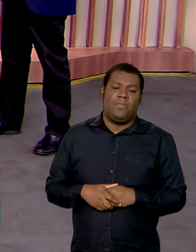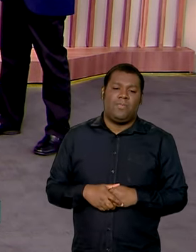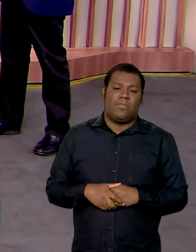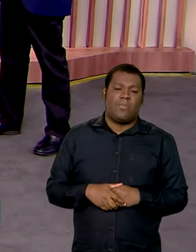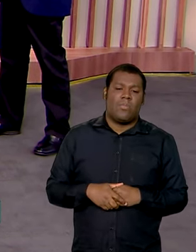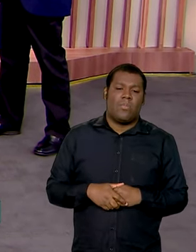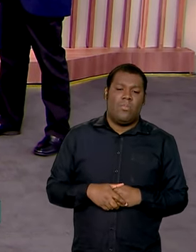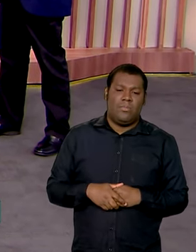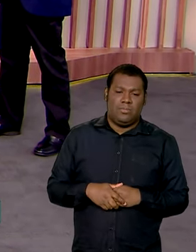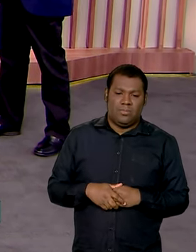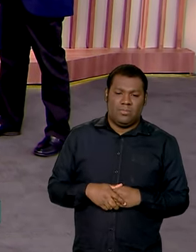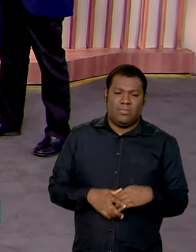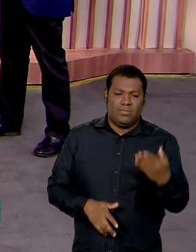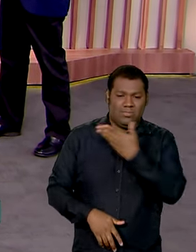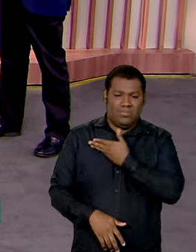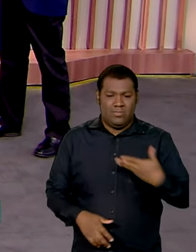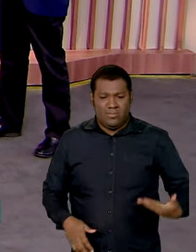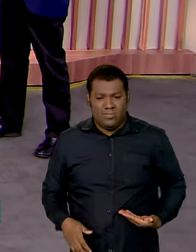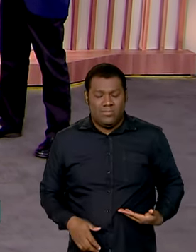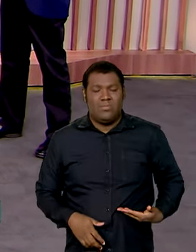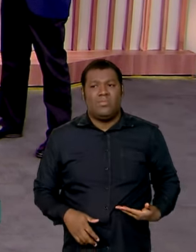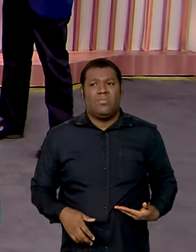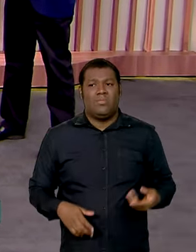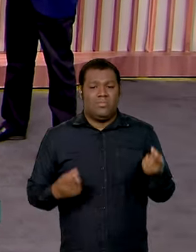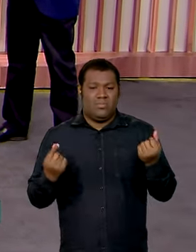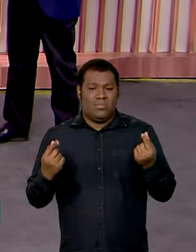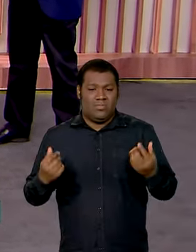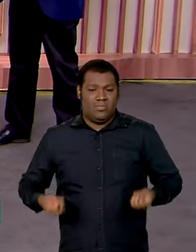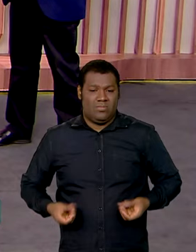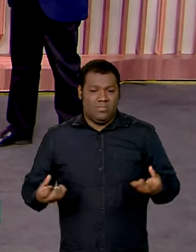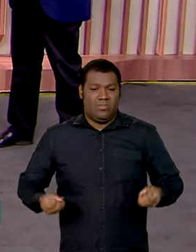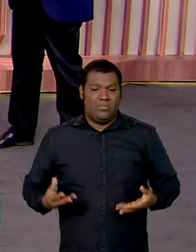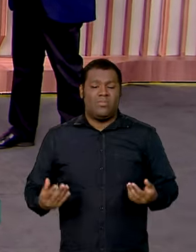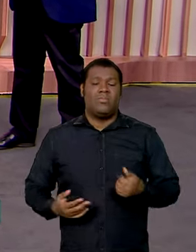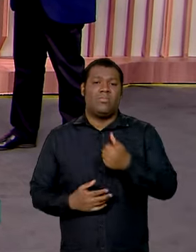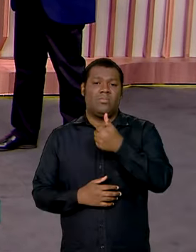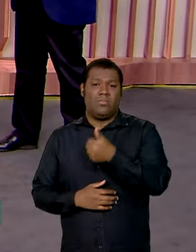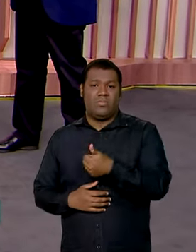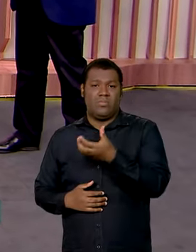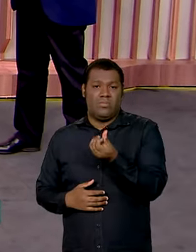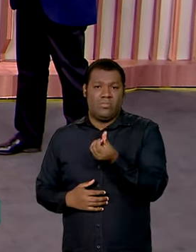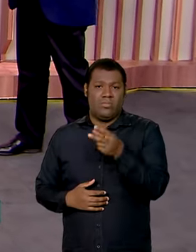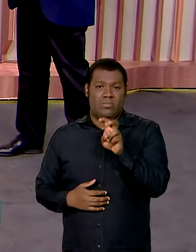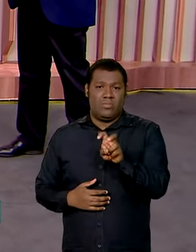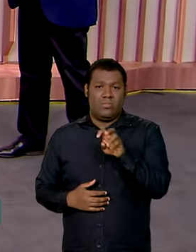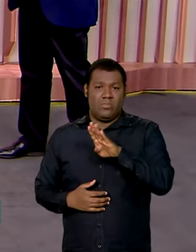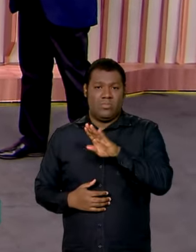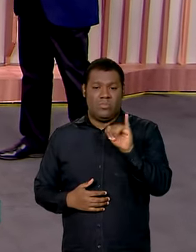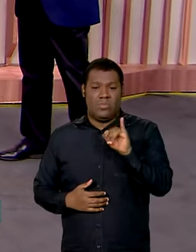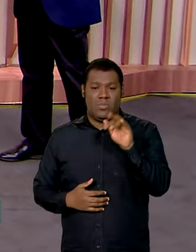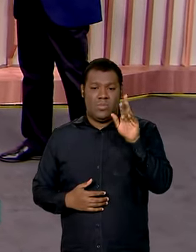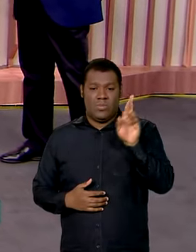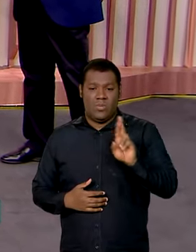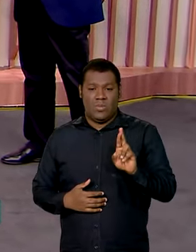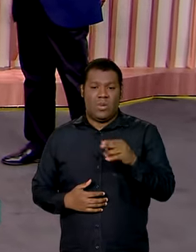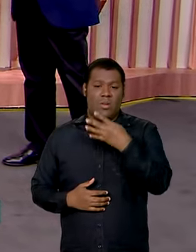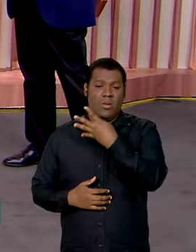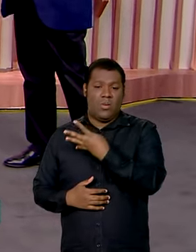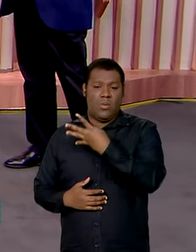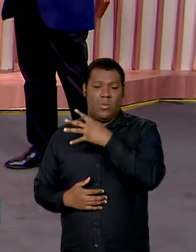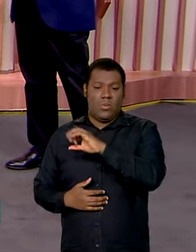as despesas do governo foram de 165 bilhões e 400